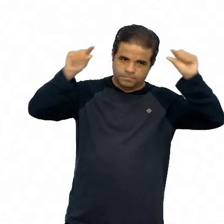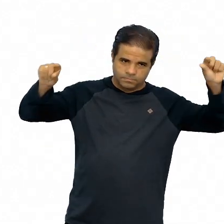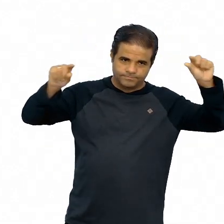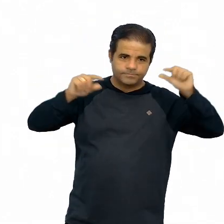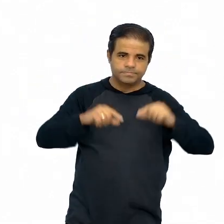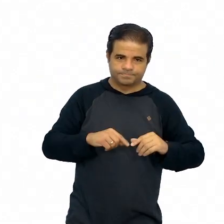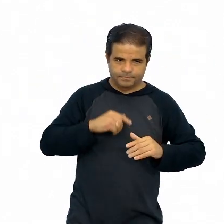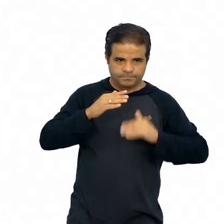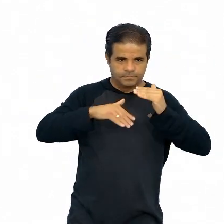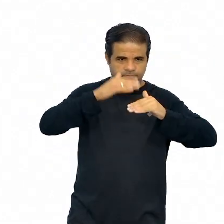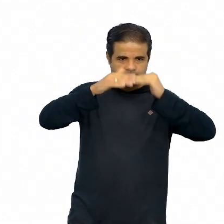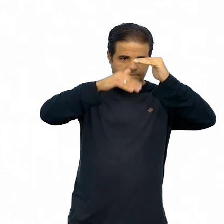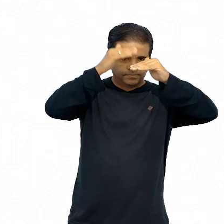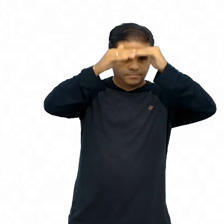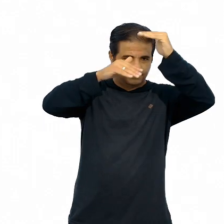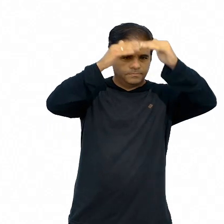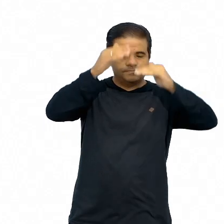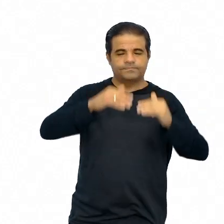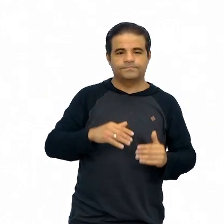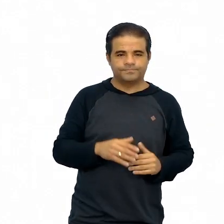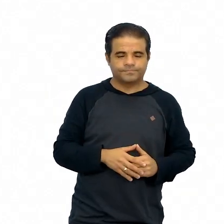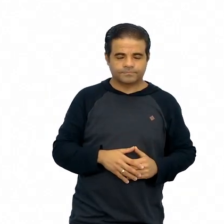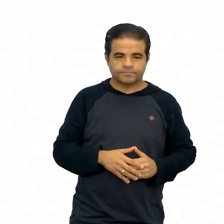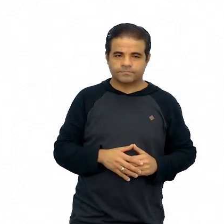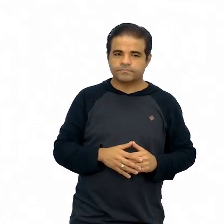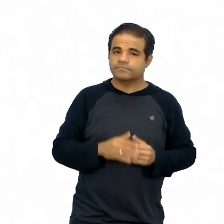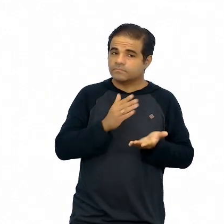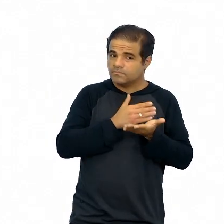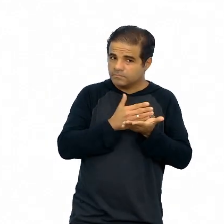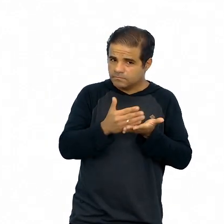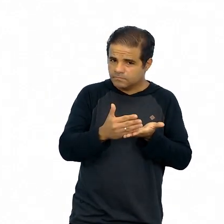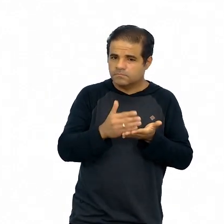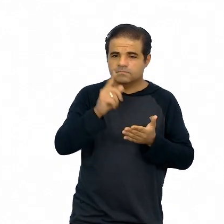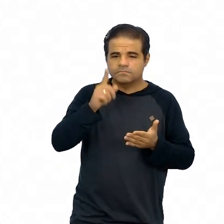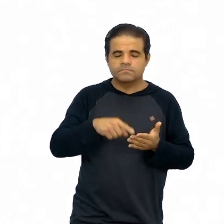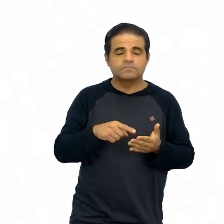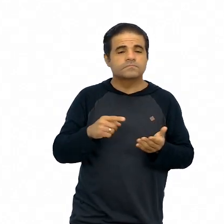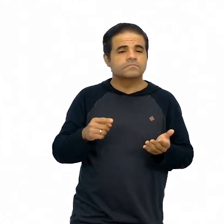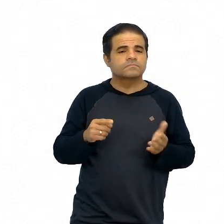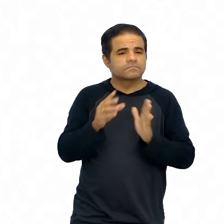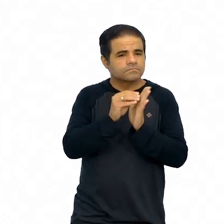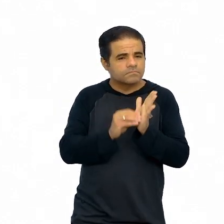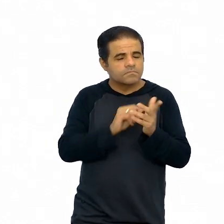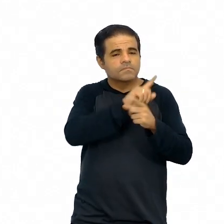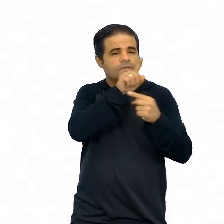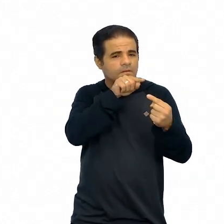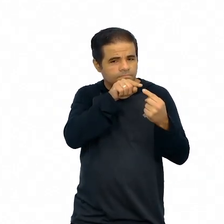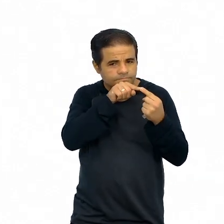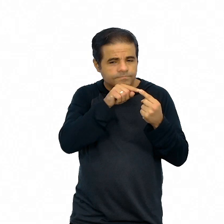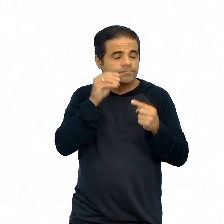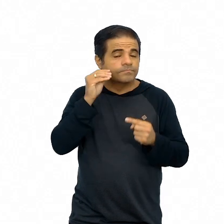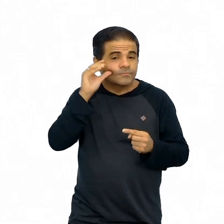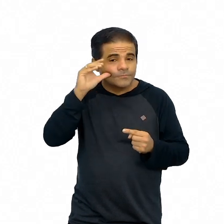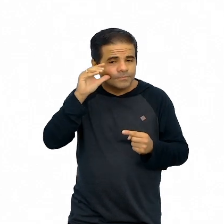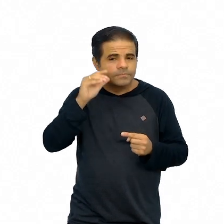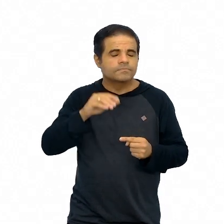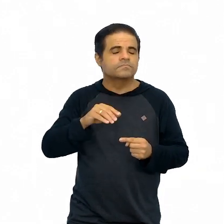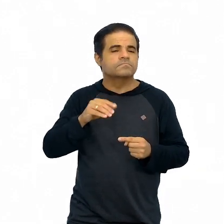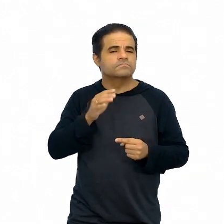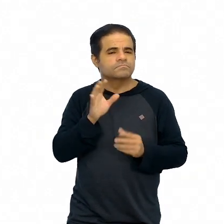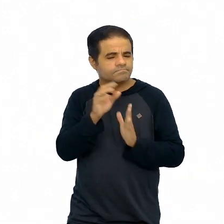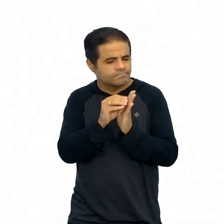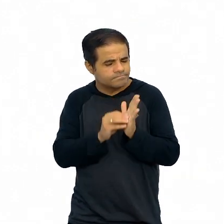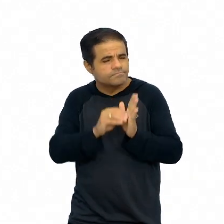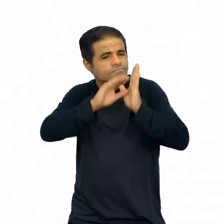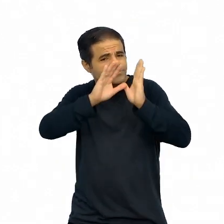iniciando, desenvolvendo, finalizando. O iniciando é onde traz objetivos, conhecimentos prévios, a gente